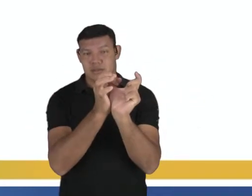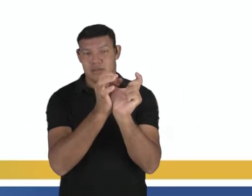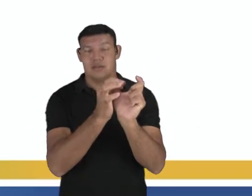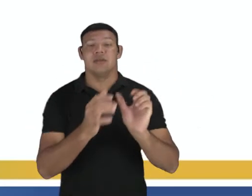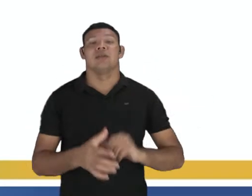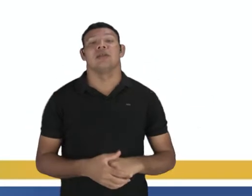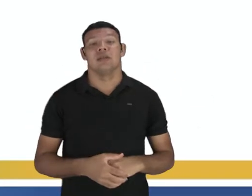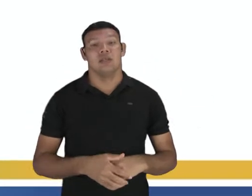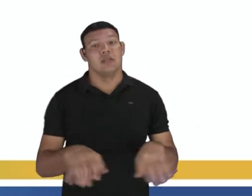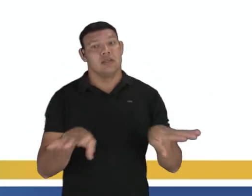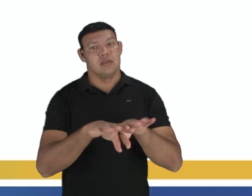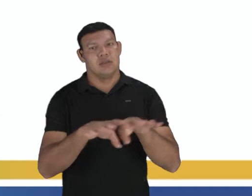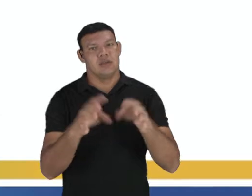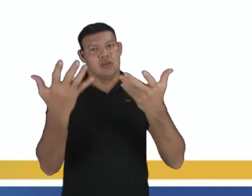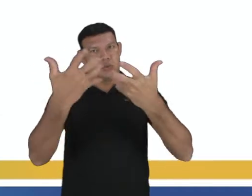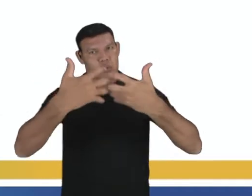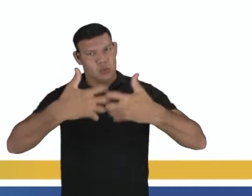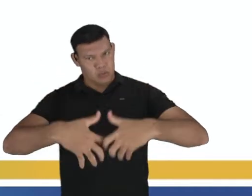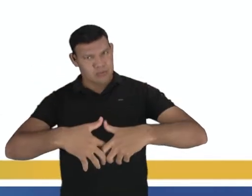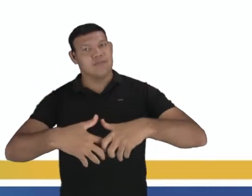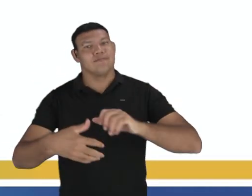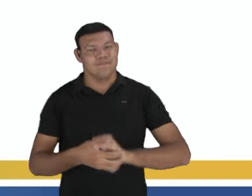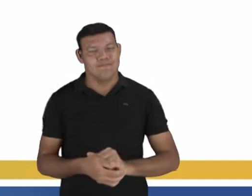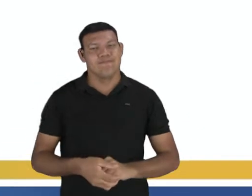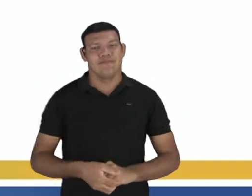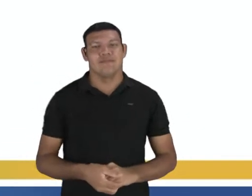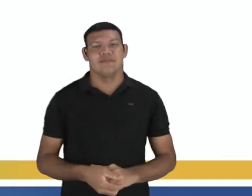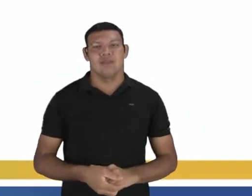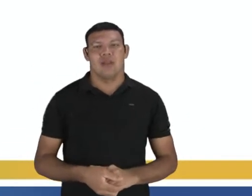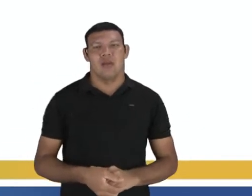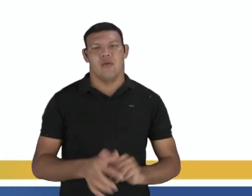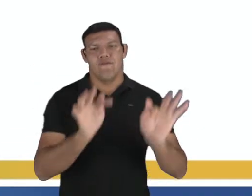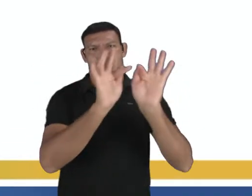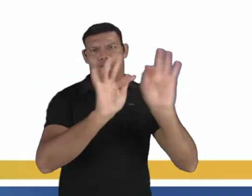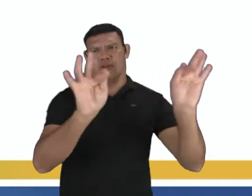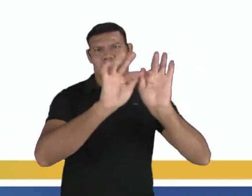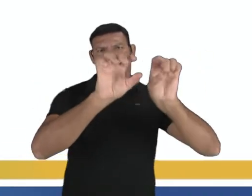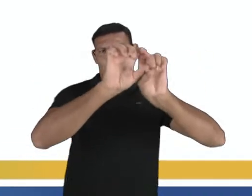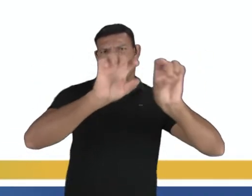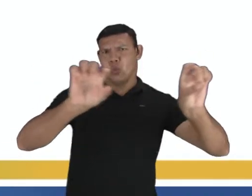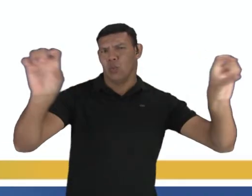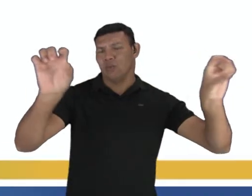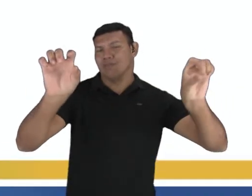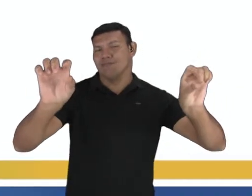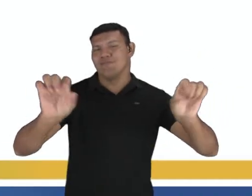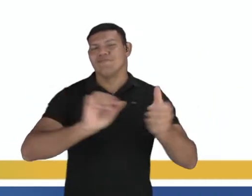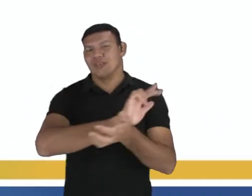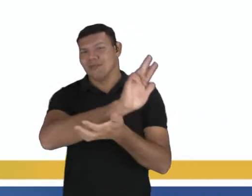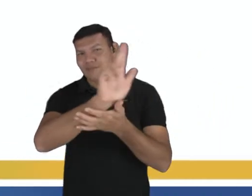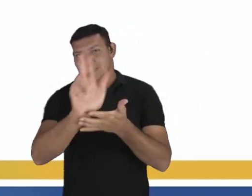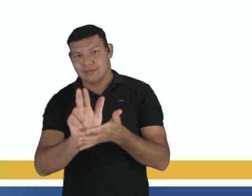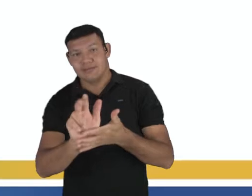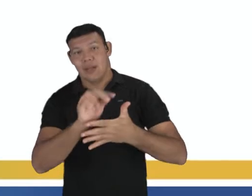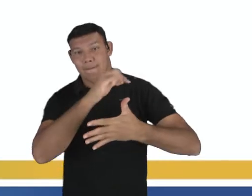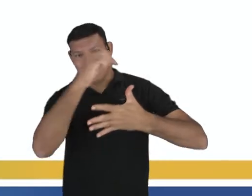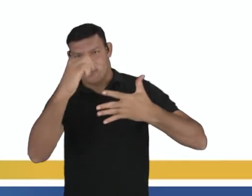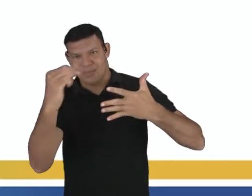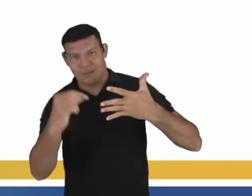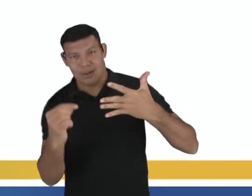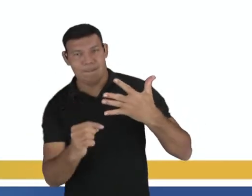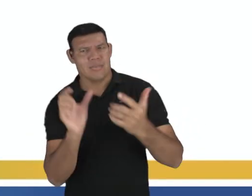elementos mais complexos, como locuções ou estruturas com mais de uma palavra. A função do operador, ou seja,